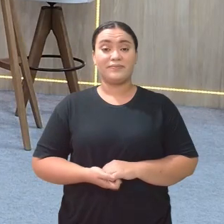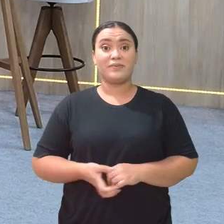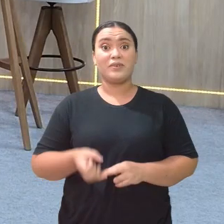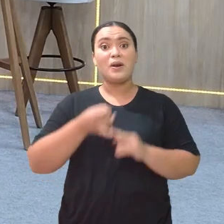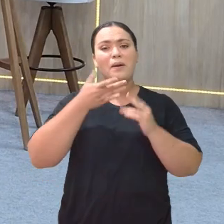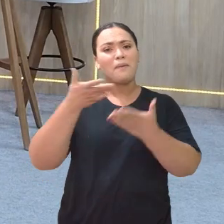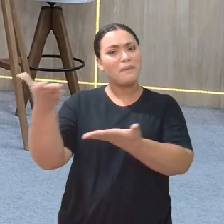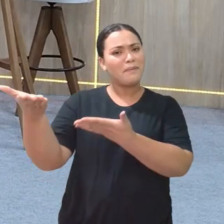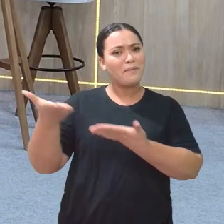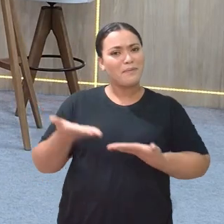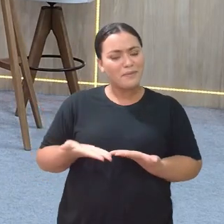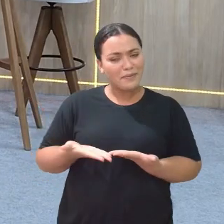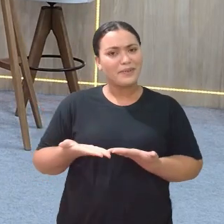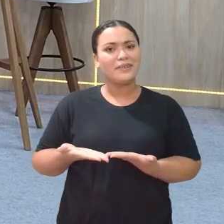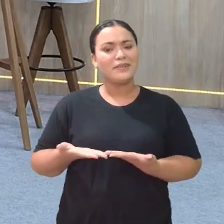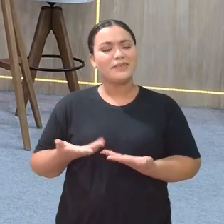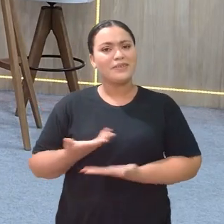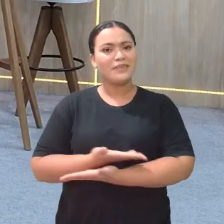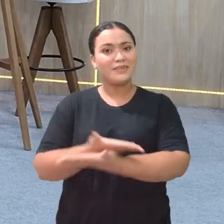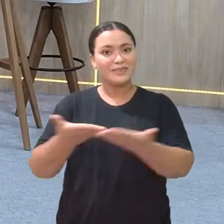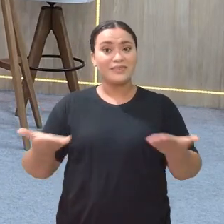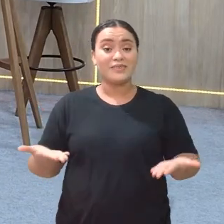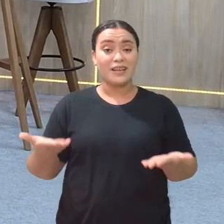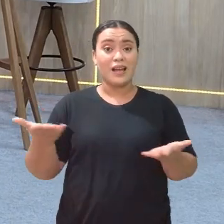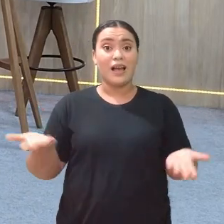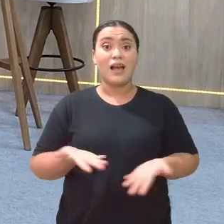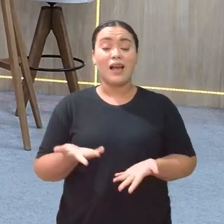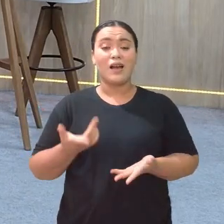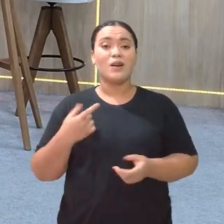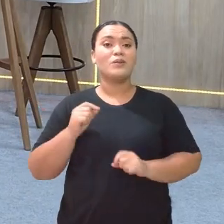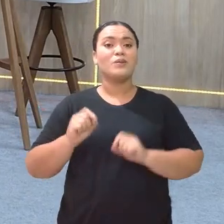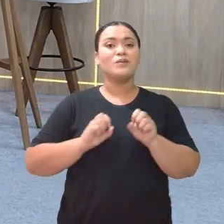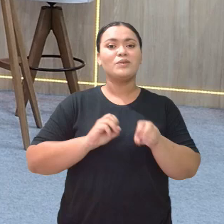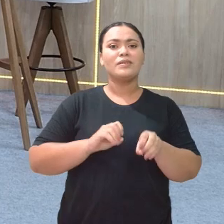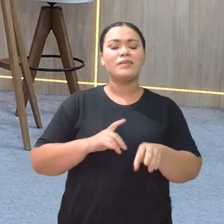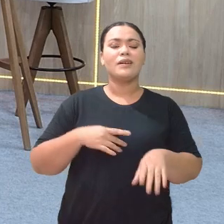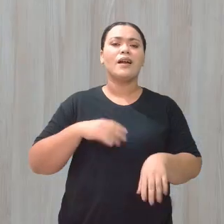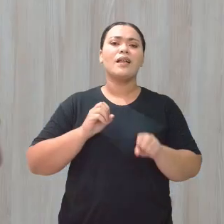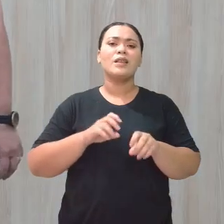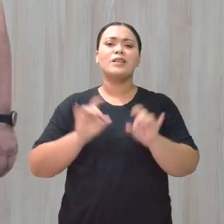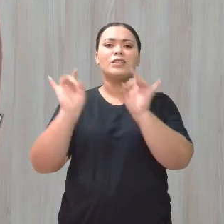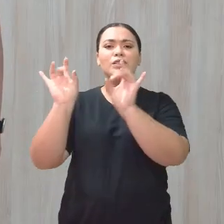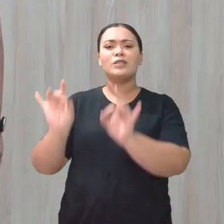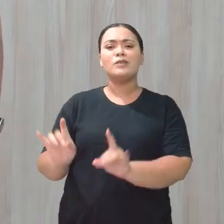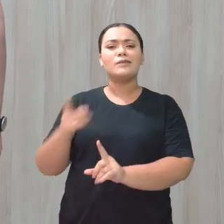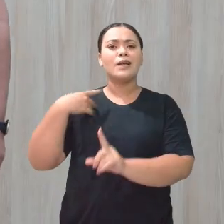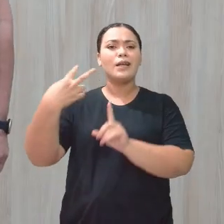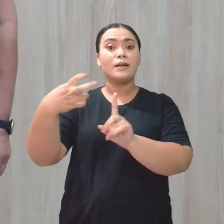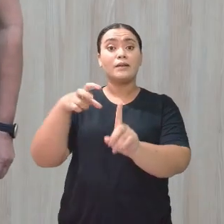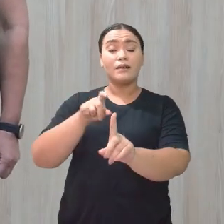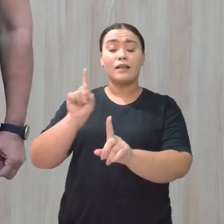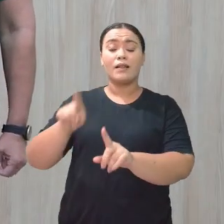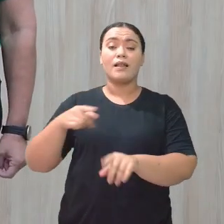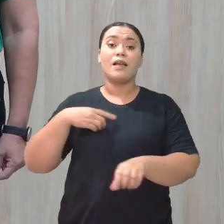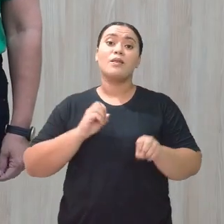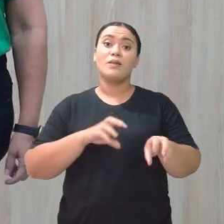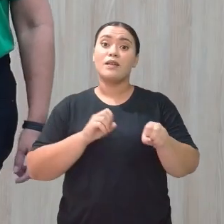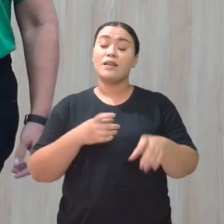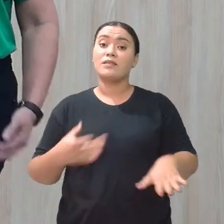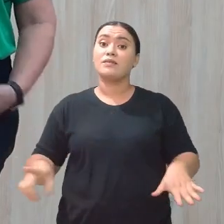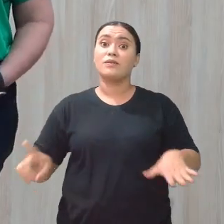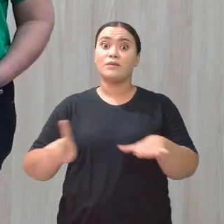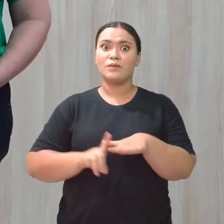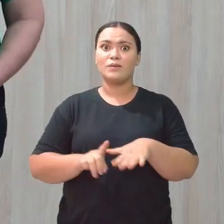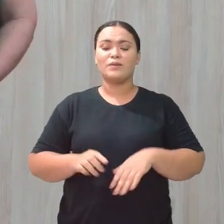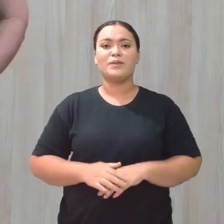Seja muito bem-vinda, seja muito bem-vindo ao programa de hoje da Educação Especial na perspectiva da educação inclusiva.